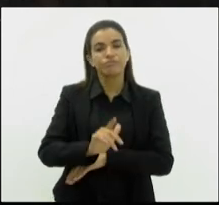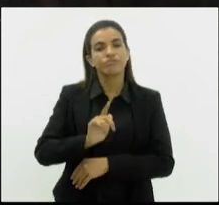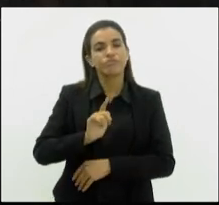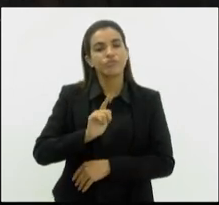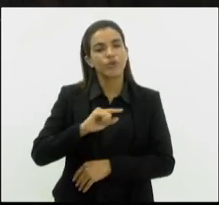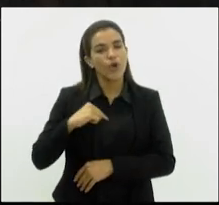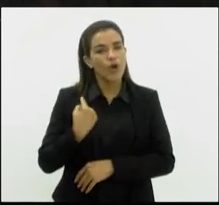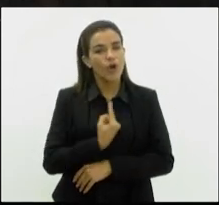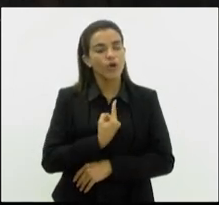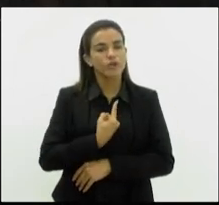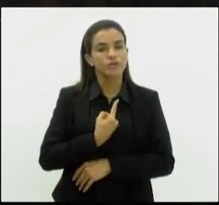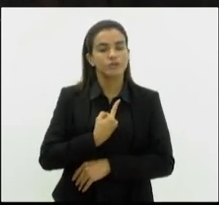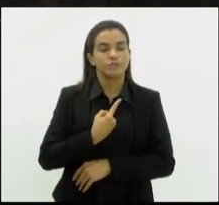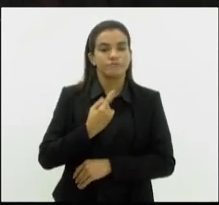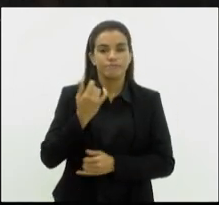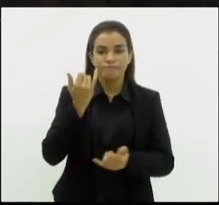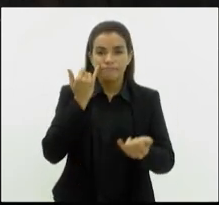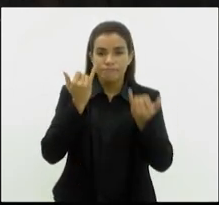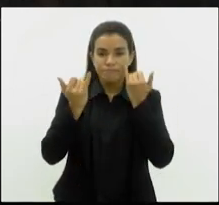tivemos notícias